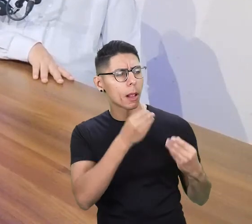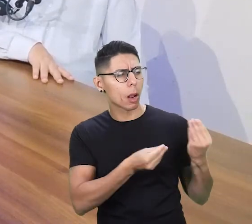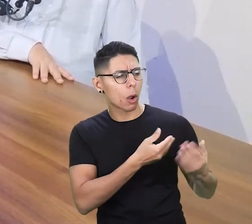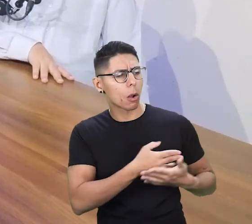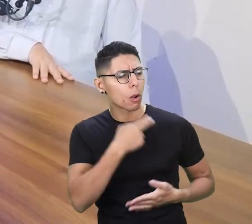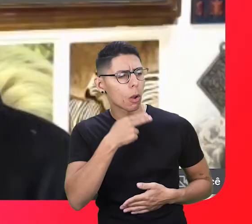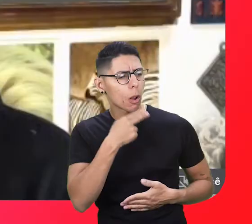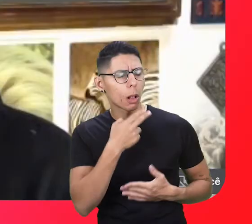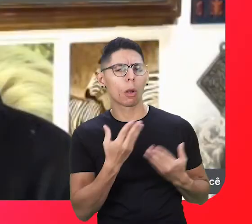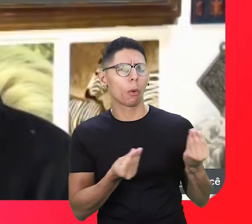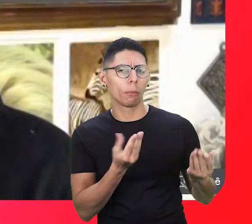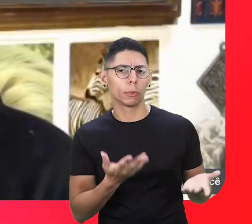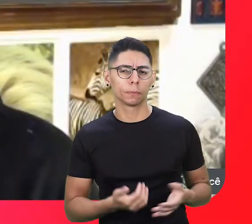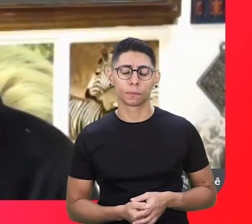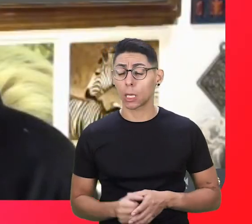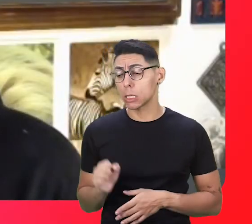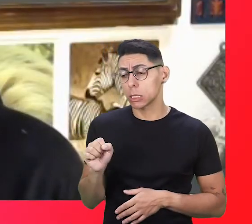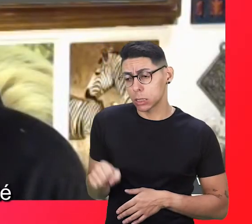sido isso?